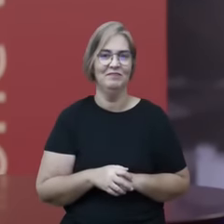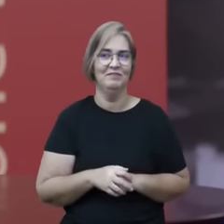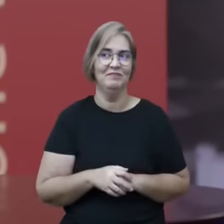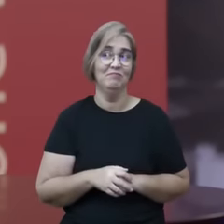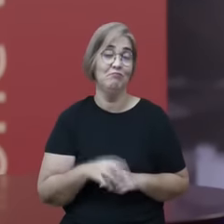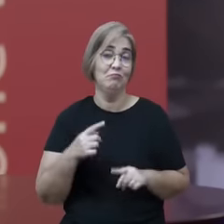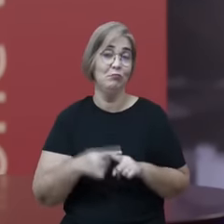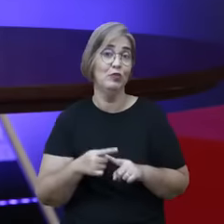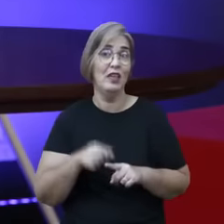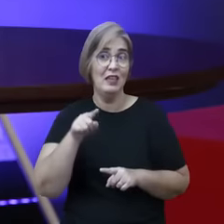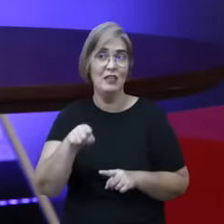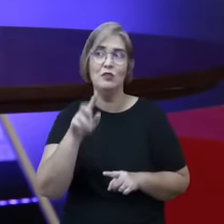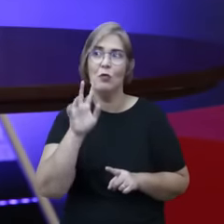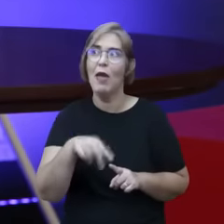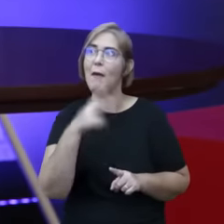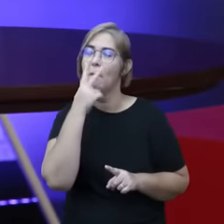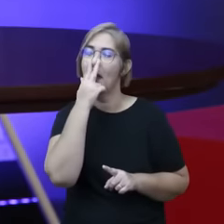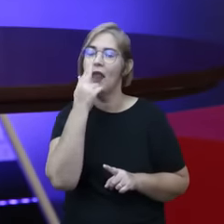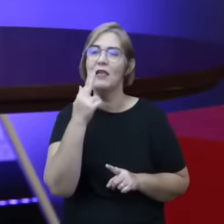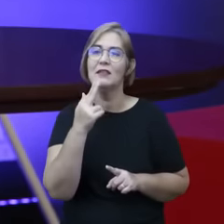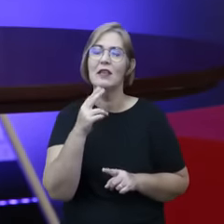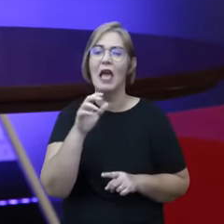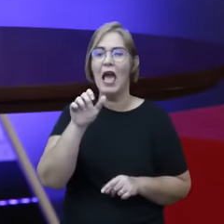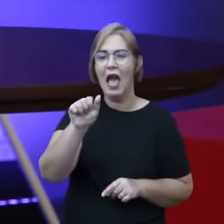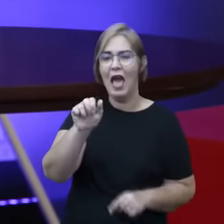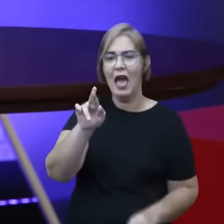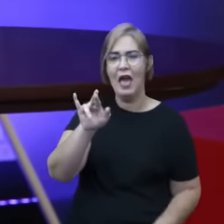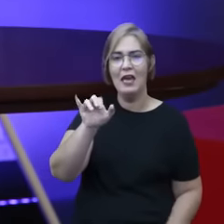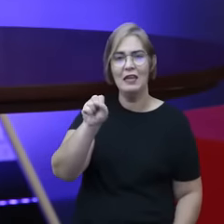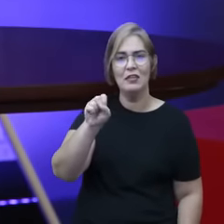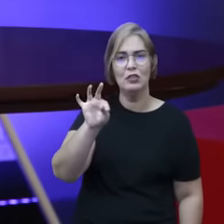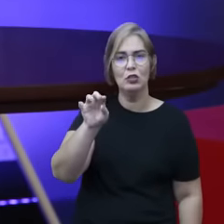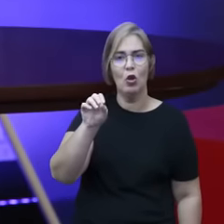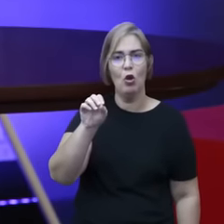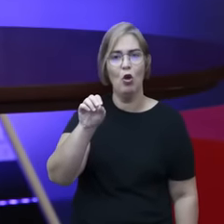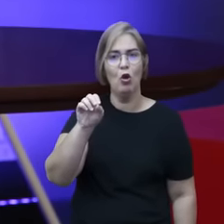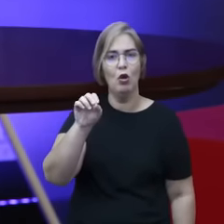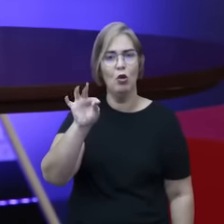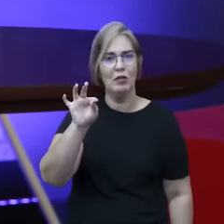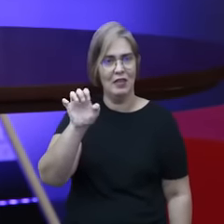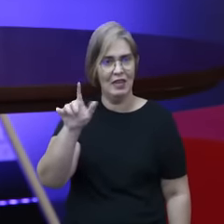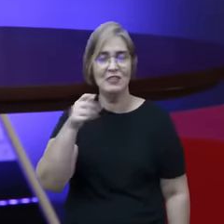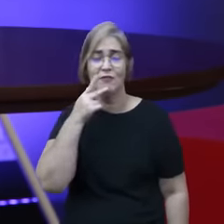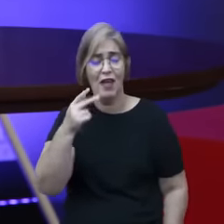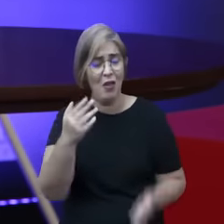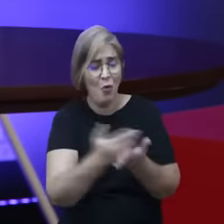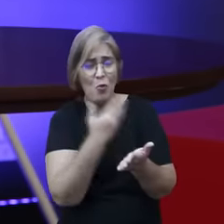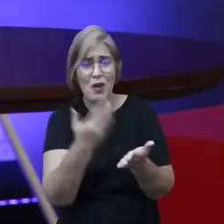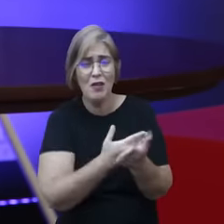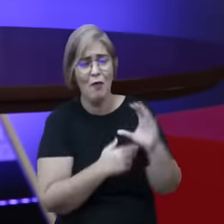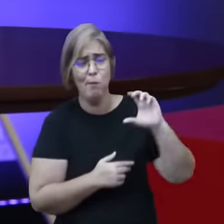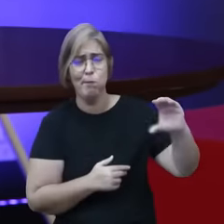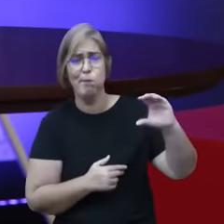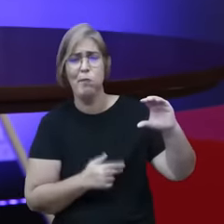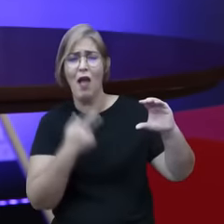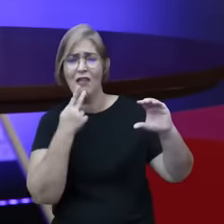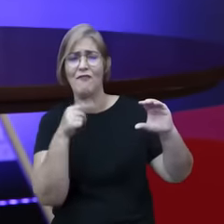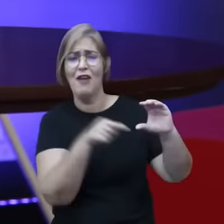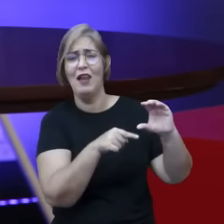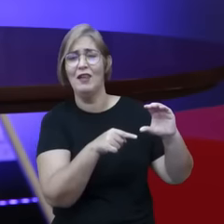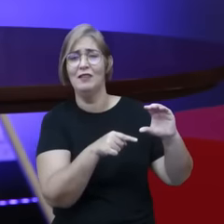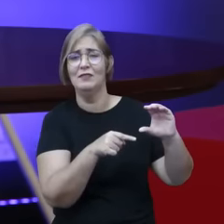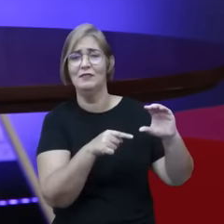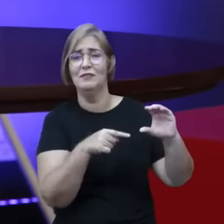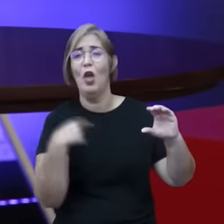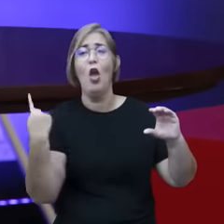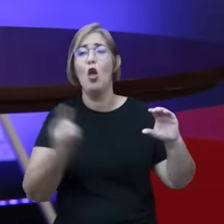isso é a acracia. ou em Aristóteles, isso Aristóteles é um livro inteiro da ética nicomaqueia dedicado a isto, um tratado, o famoso